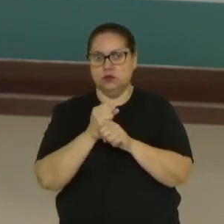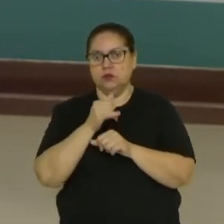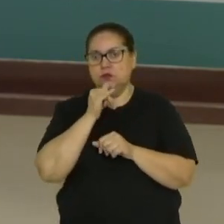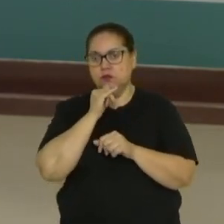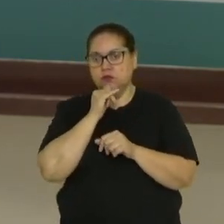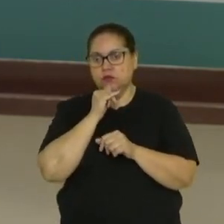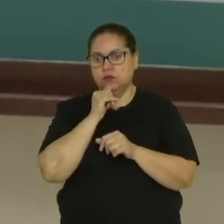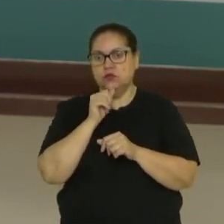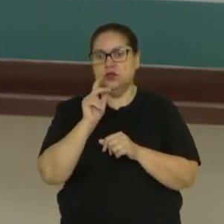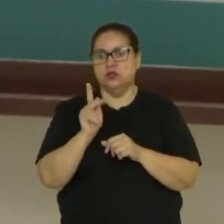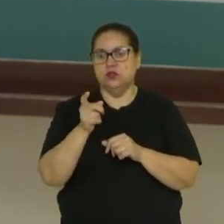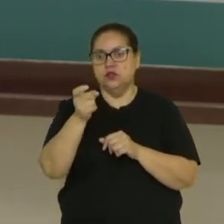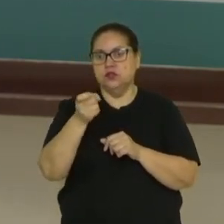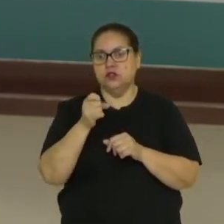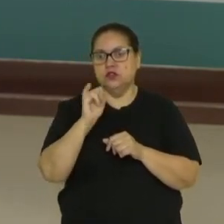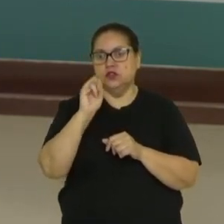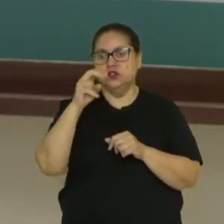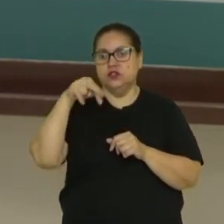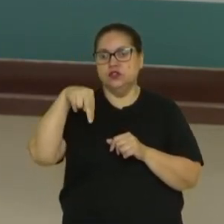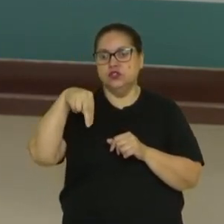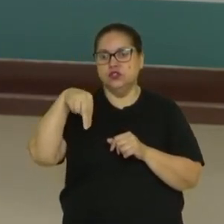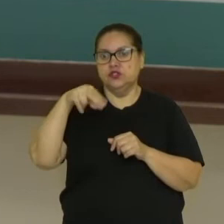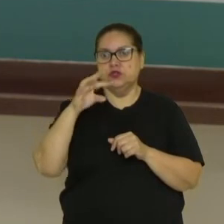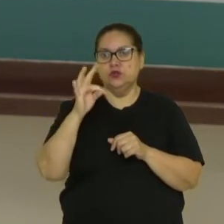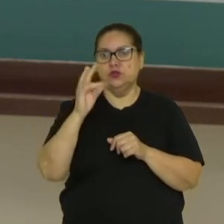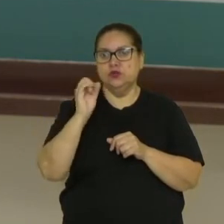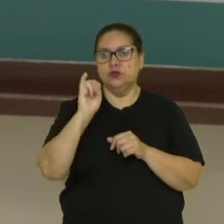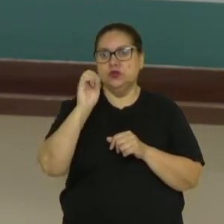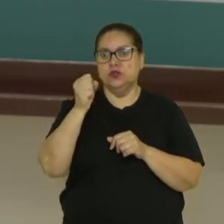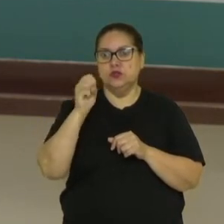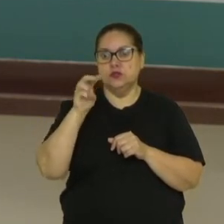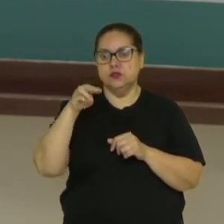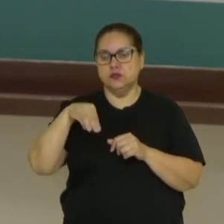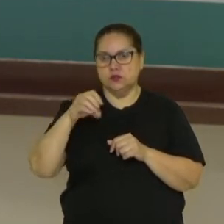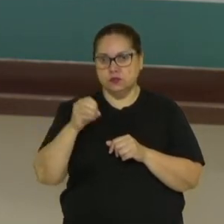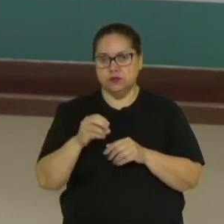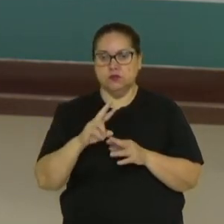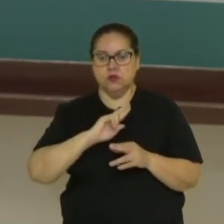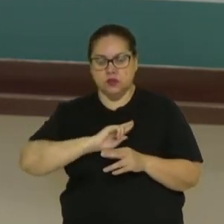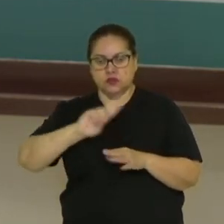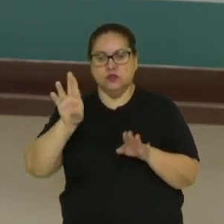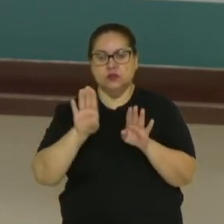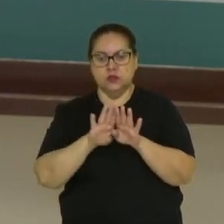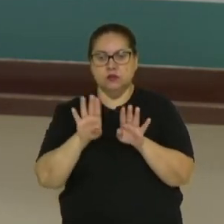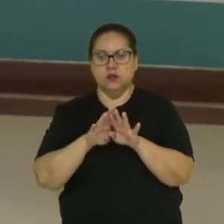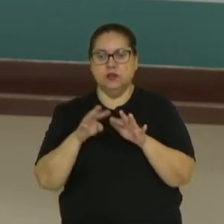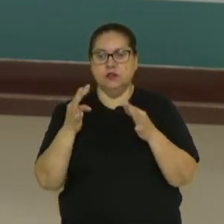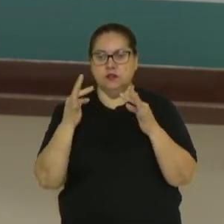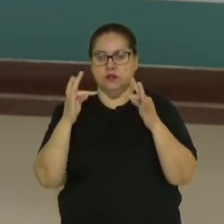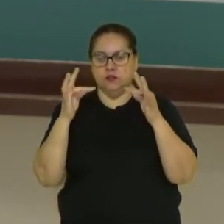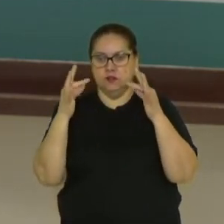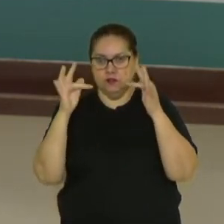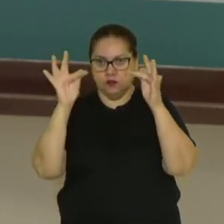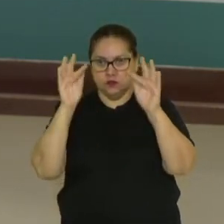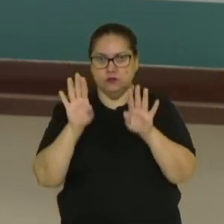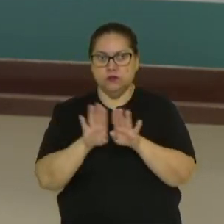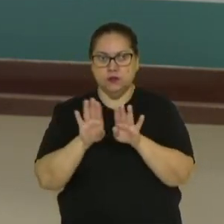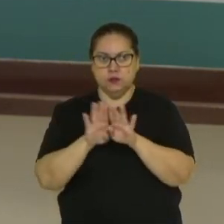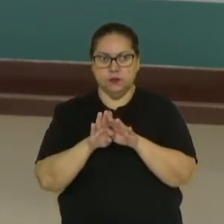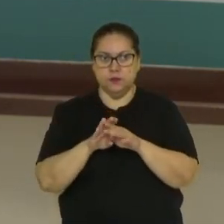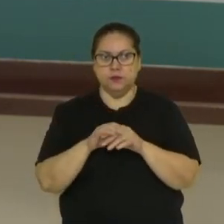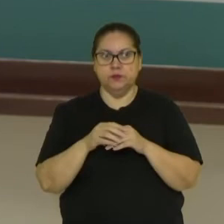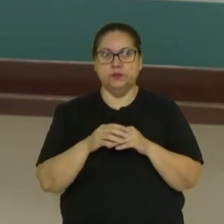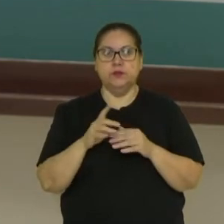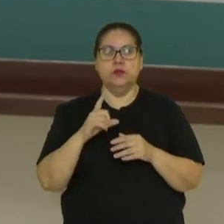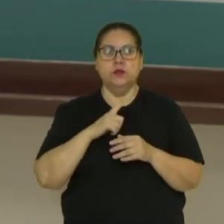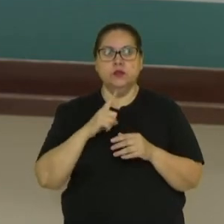o shintoísmo, né, que ao mesmo tempo é uma religião e é uma questão filosófica, tá bom? Muito bem.